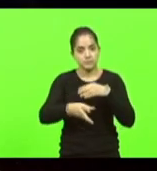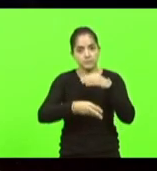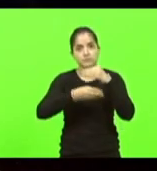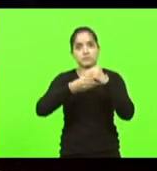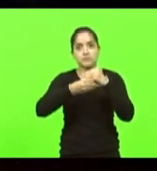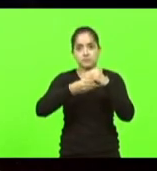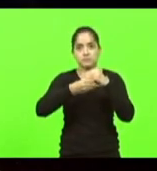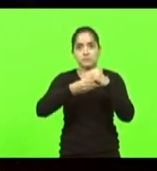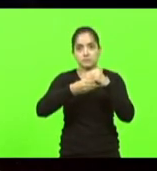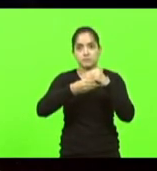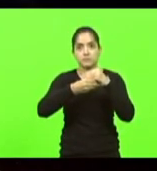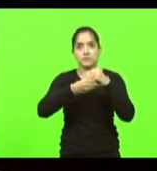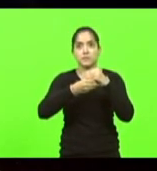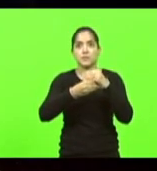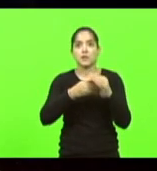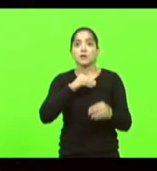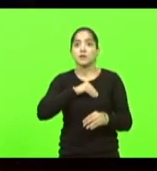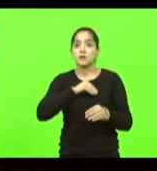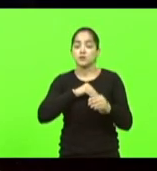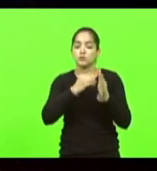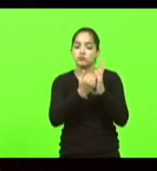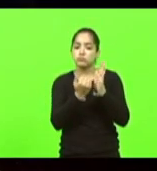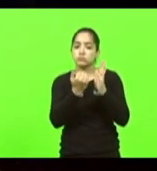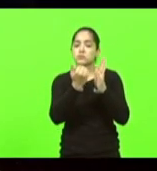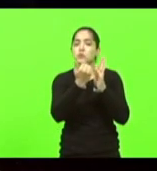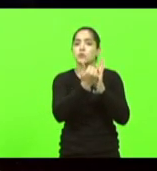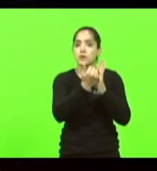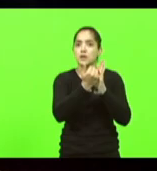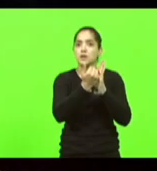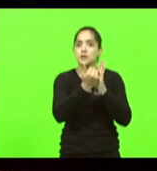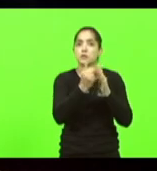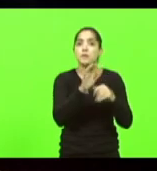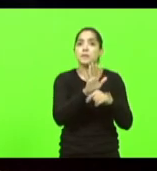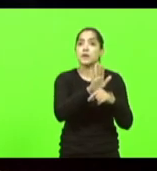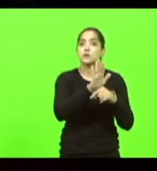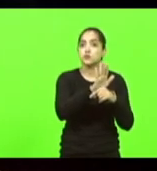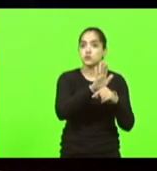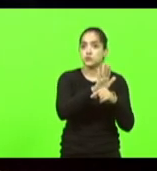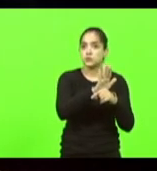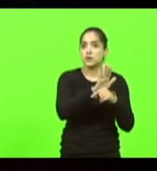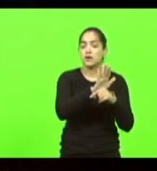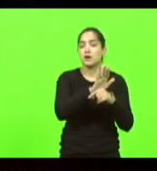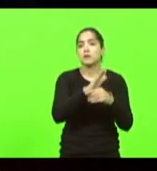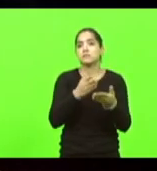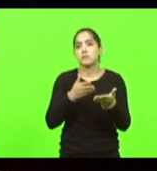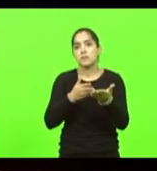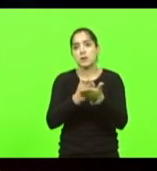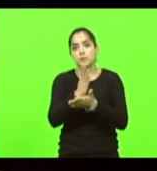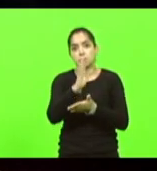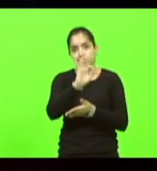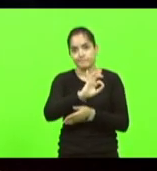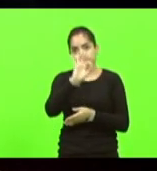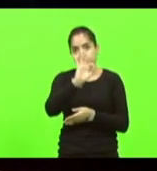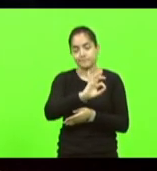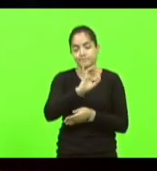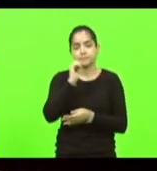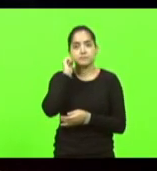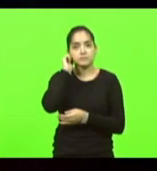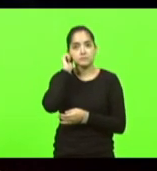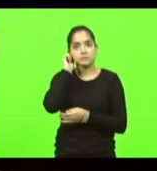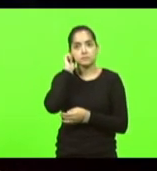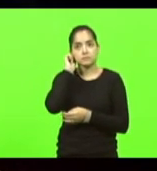dando um ganho salarial a eles para poder compensar aprovação dessa líquida e